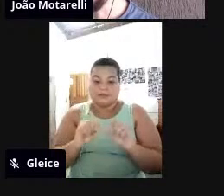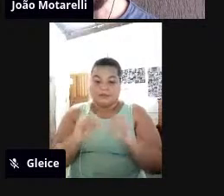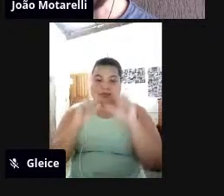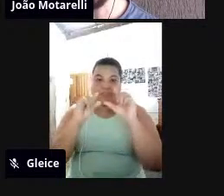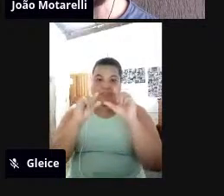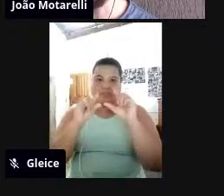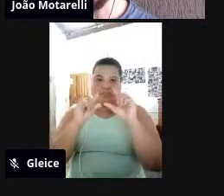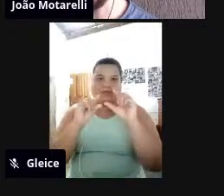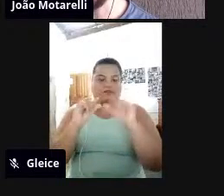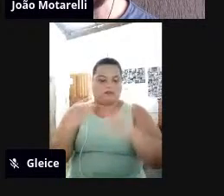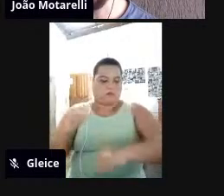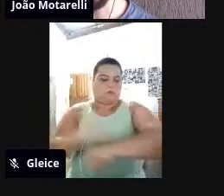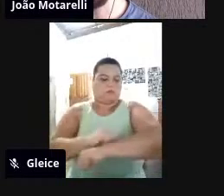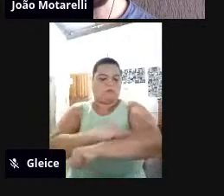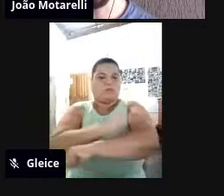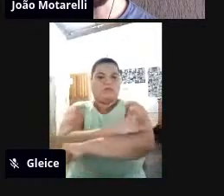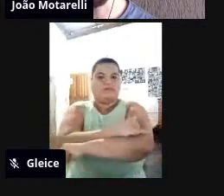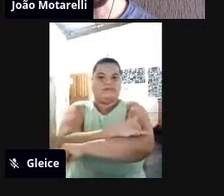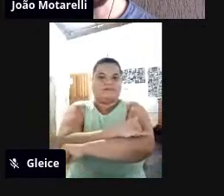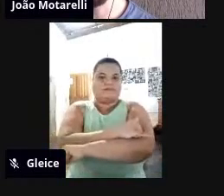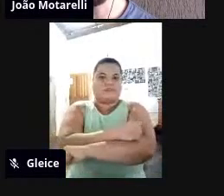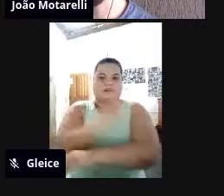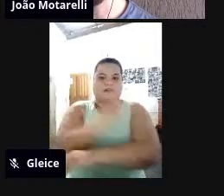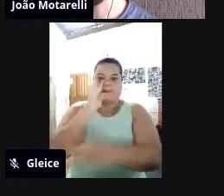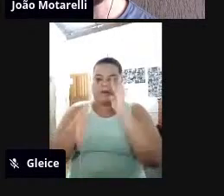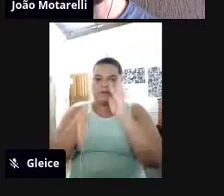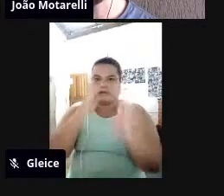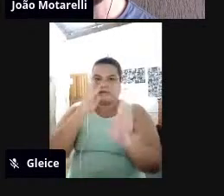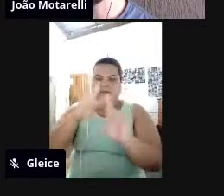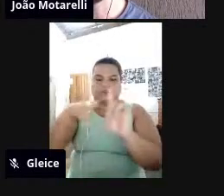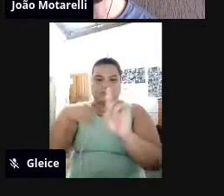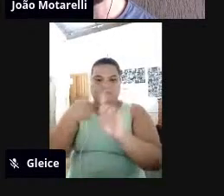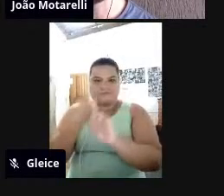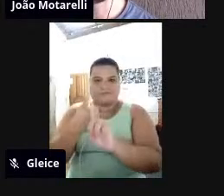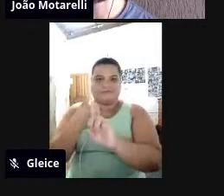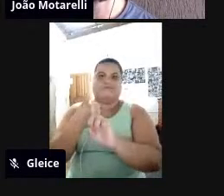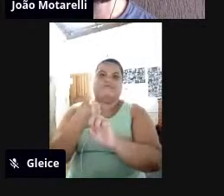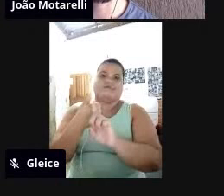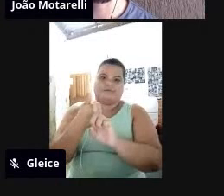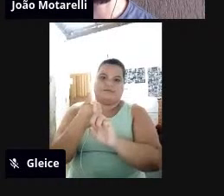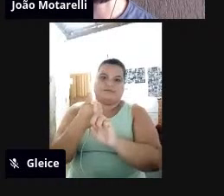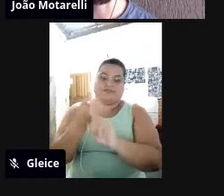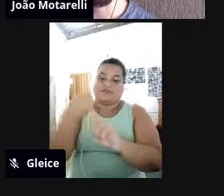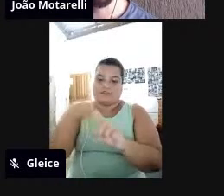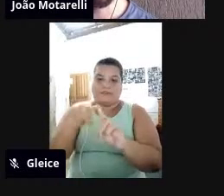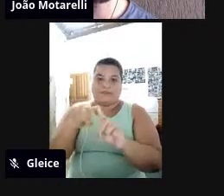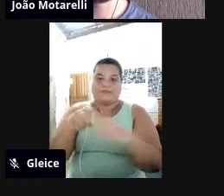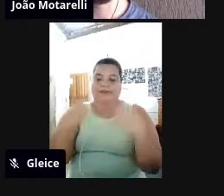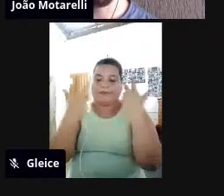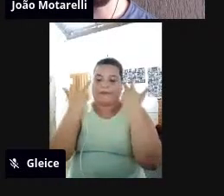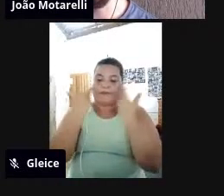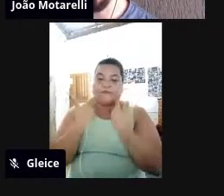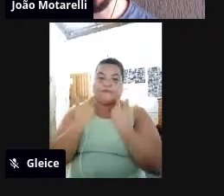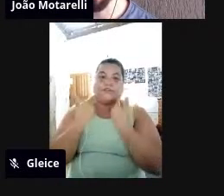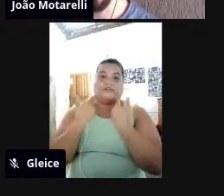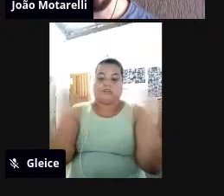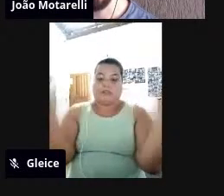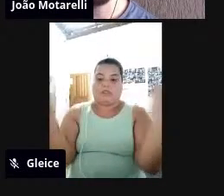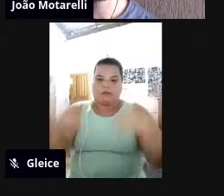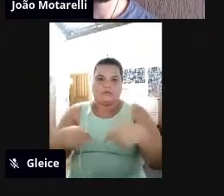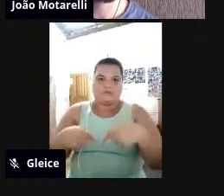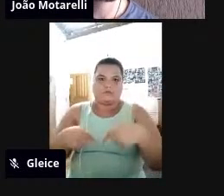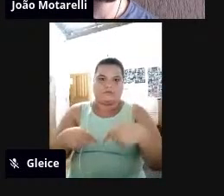obesa. Completavam a humilhação com agressões à honra. Não vou levar para a competição para passar vergonha com você gorda desse jeito. As pessoas saíam